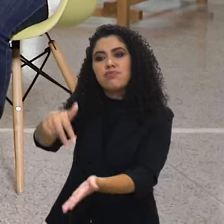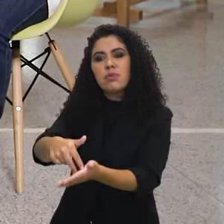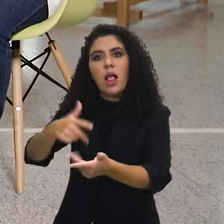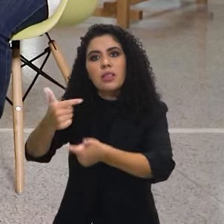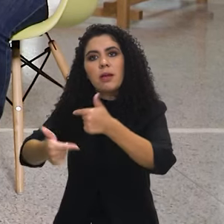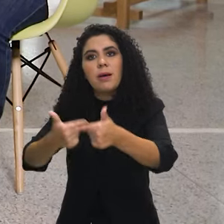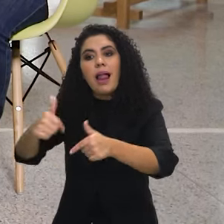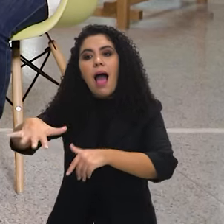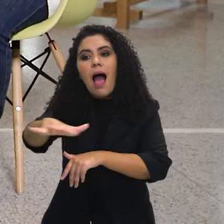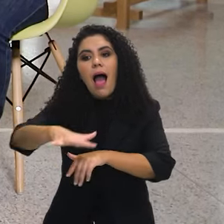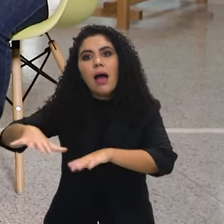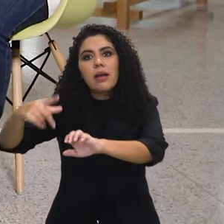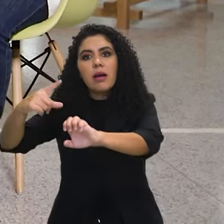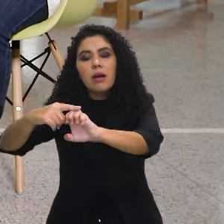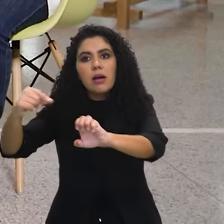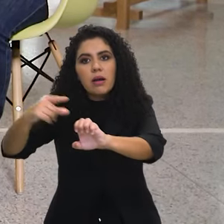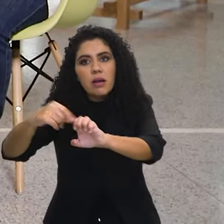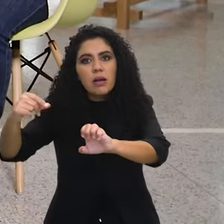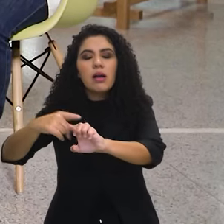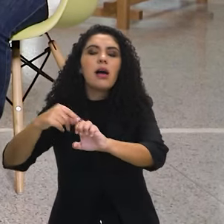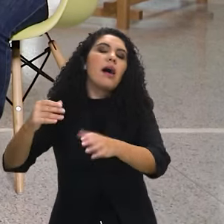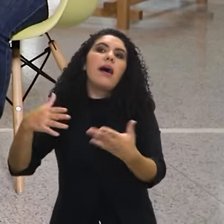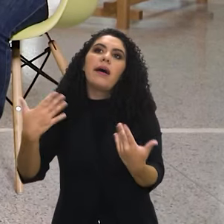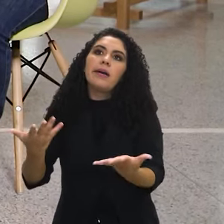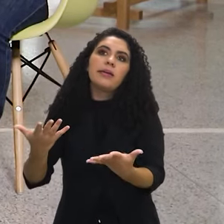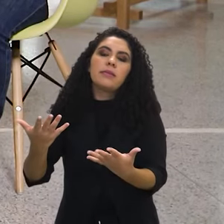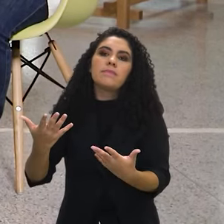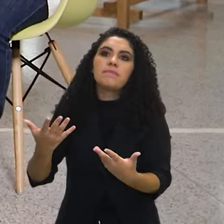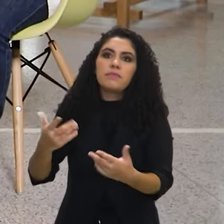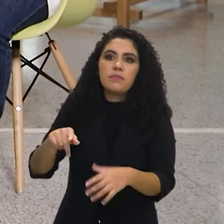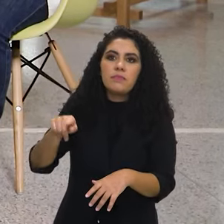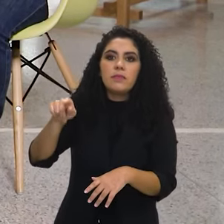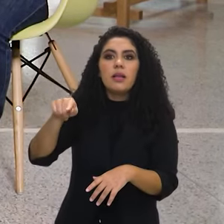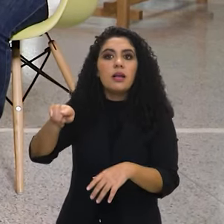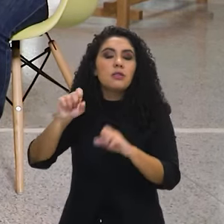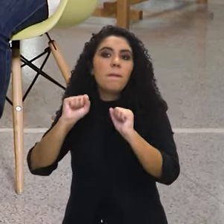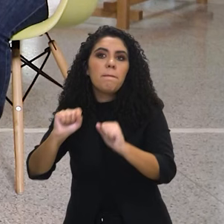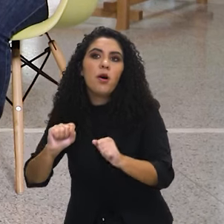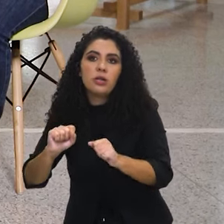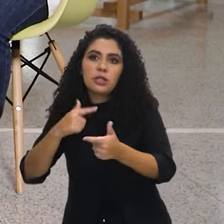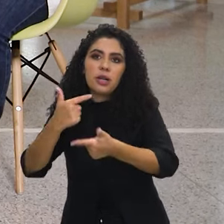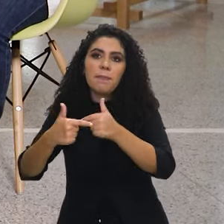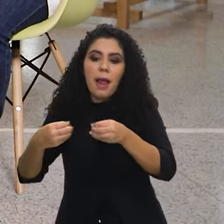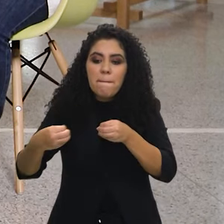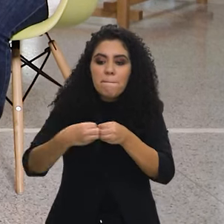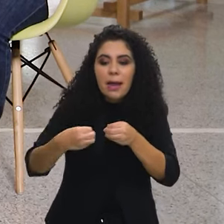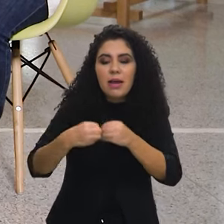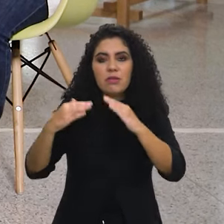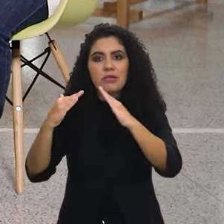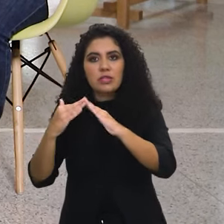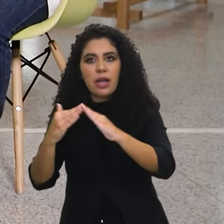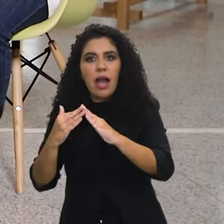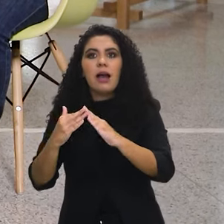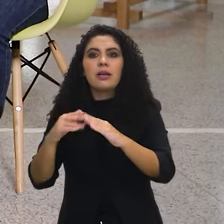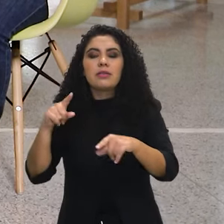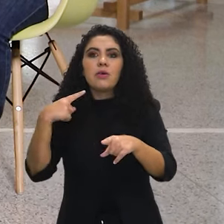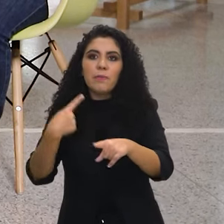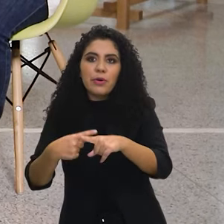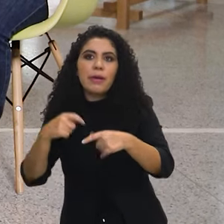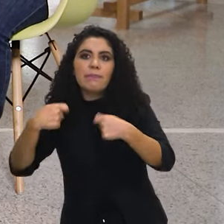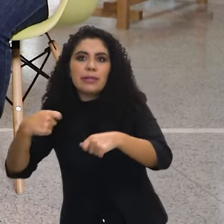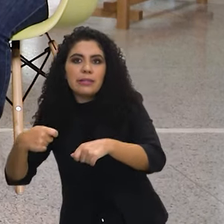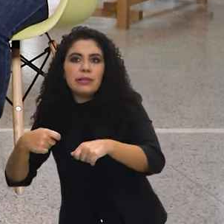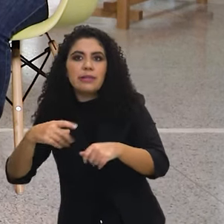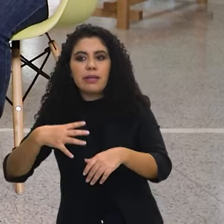empreendedorismo naquelas coisas que elas terminam sendo elas podem fazer perto de casa porque ela ainda tem